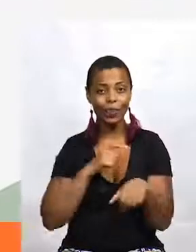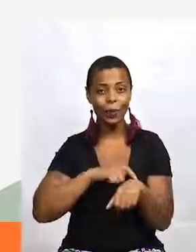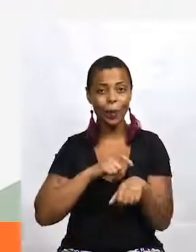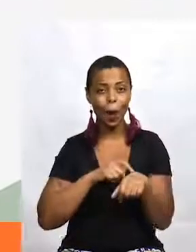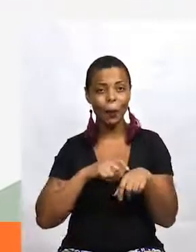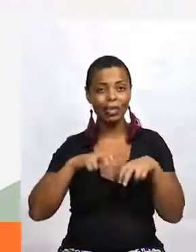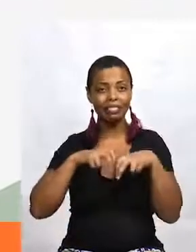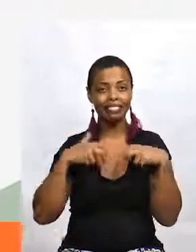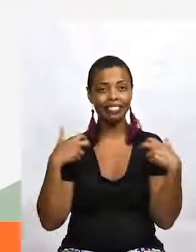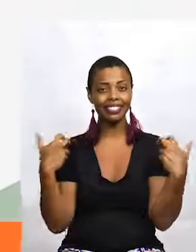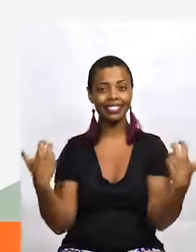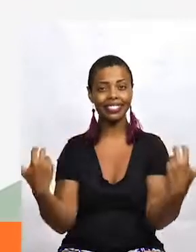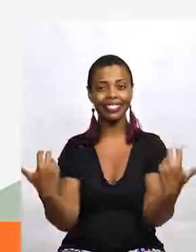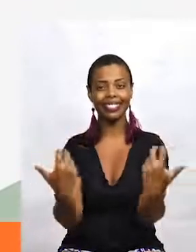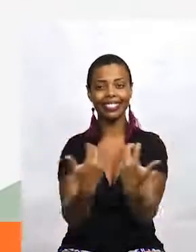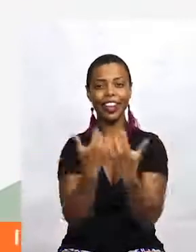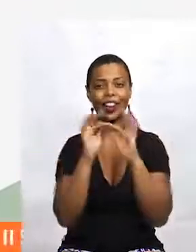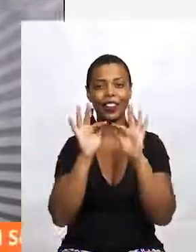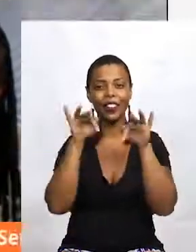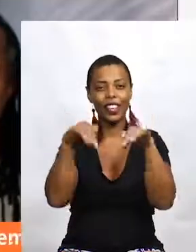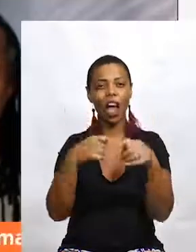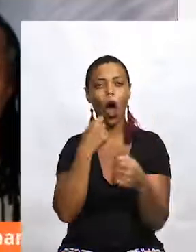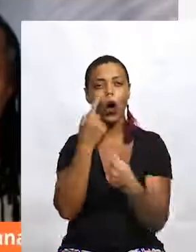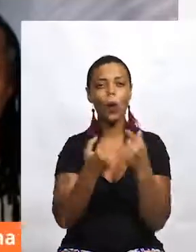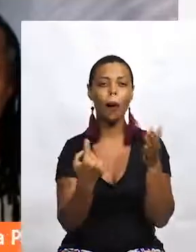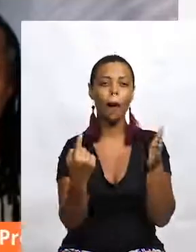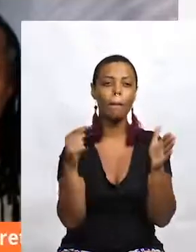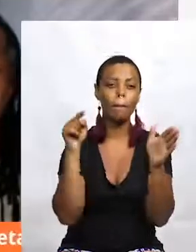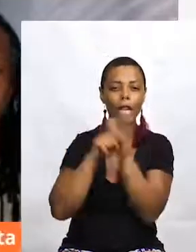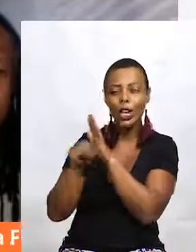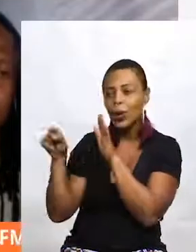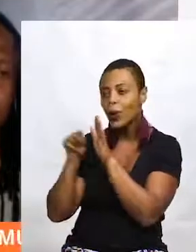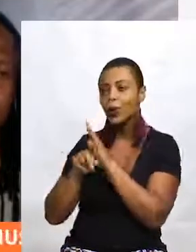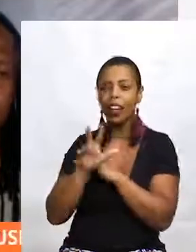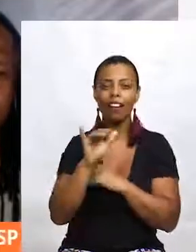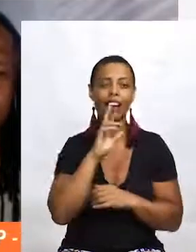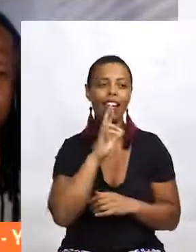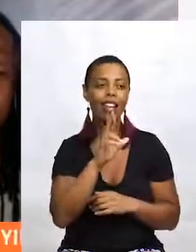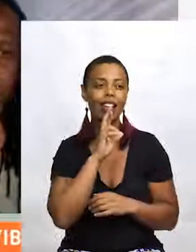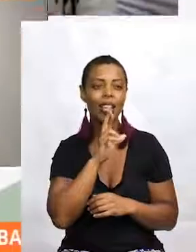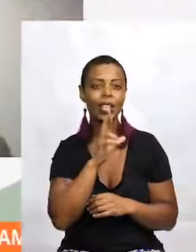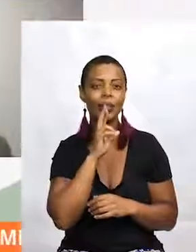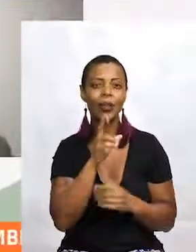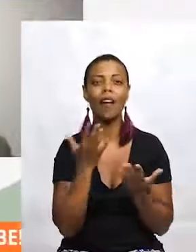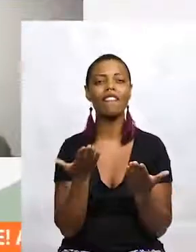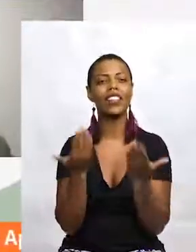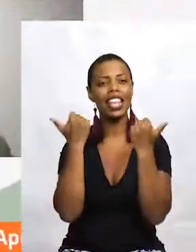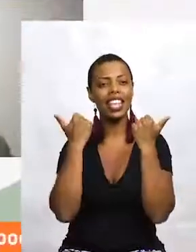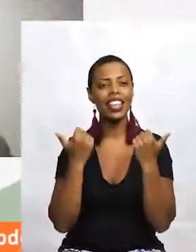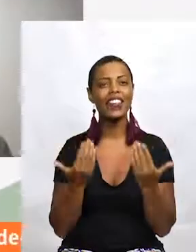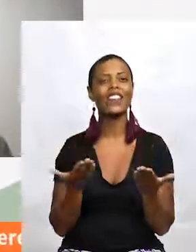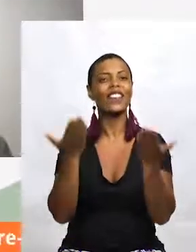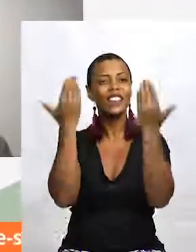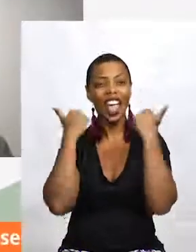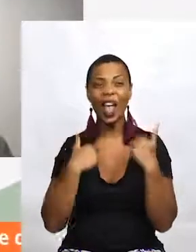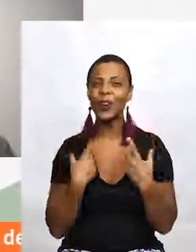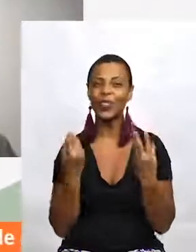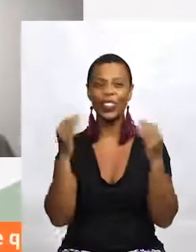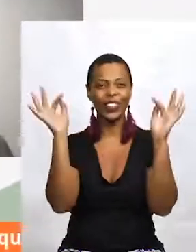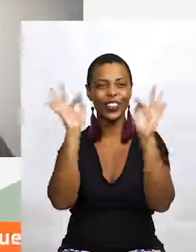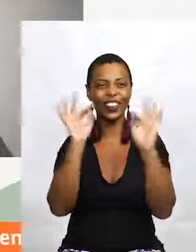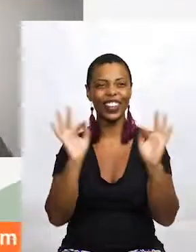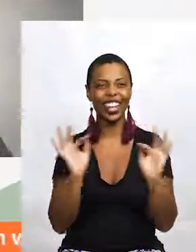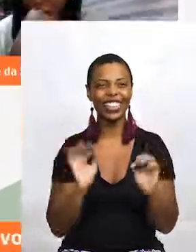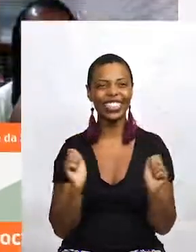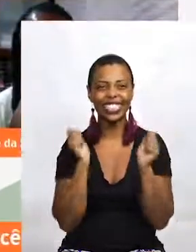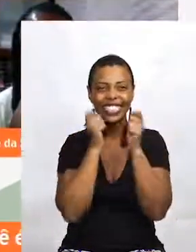momentinhos finais, para a gente responder algumas perguntinhas que fizeram. Venham, estou muito feliz e eu estou